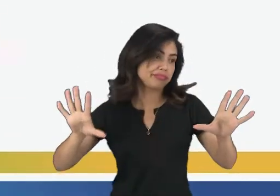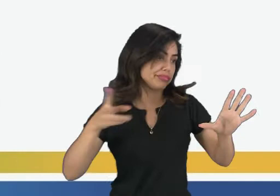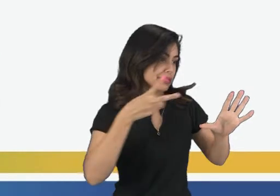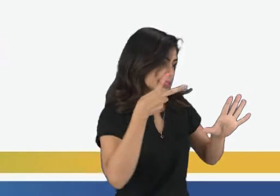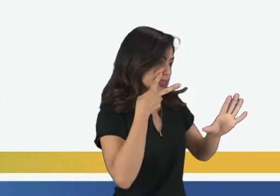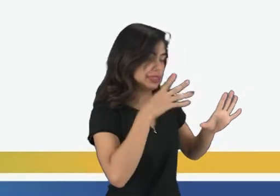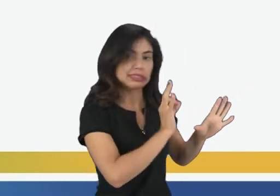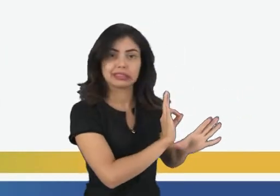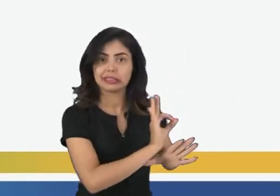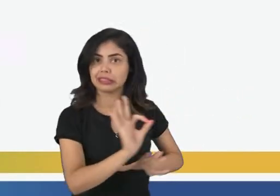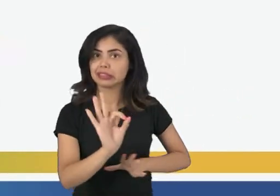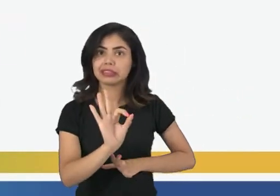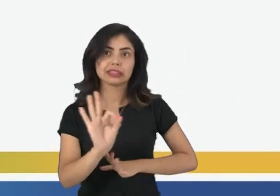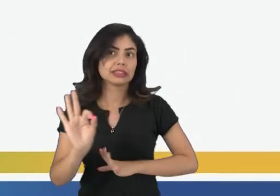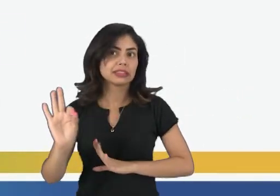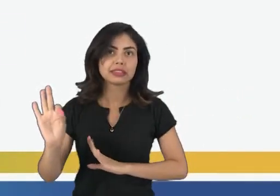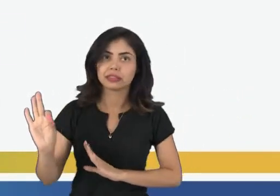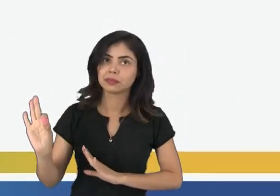abandonado